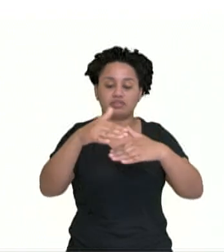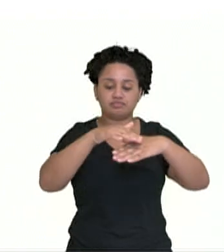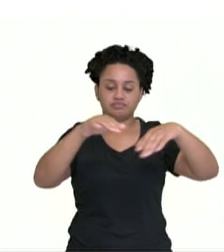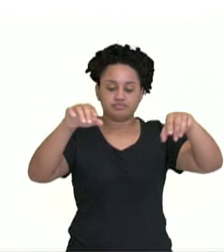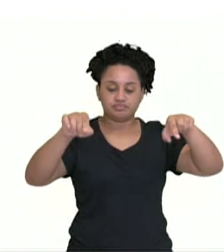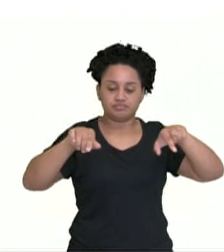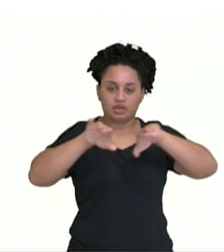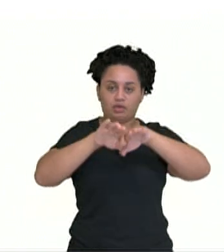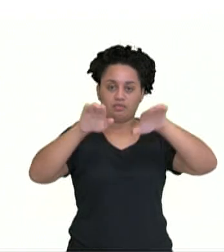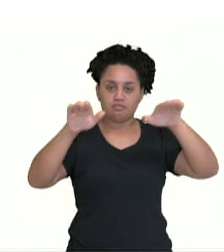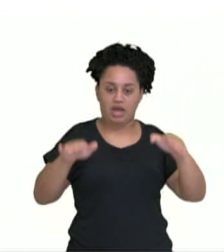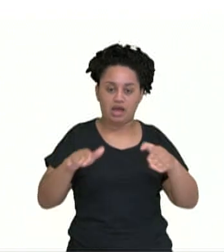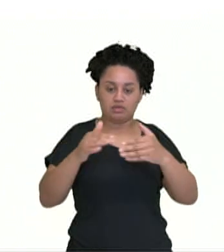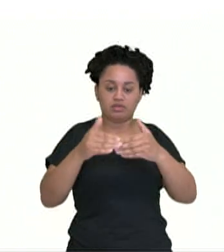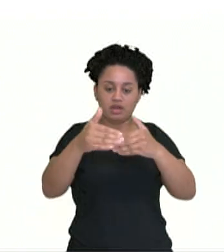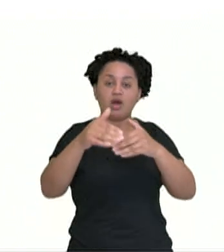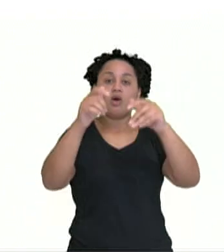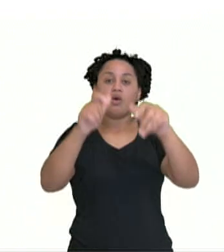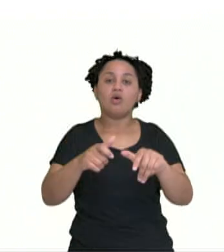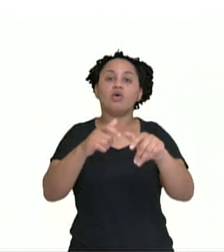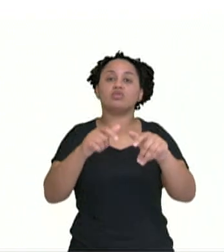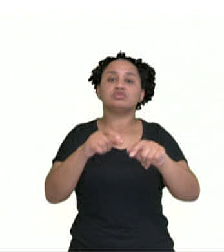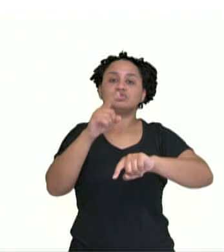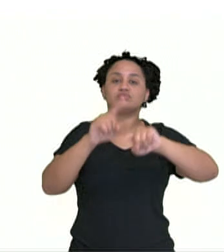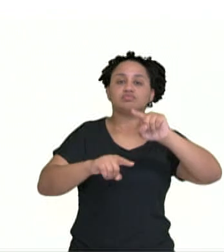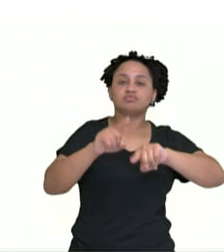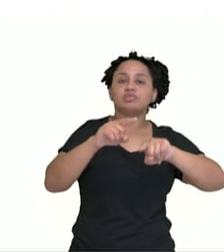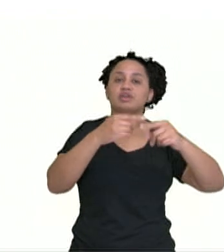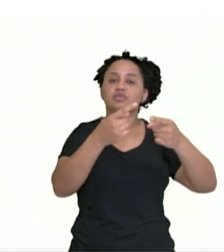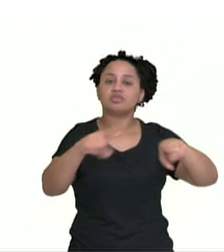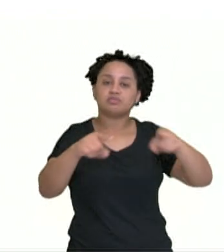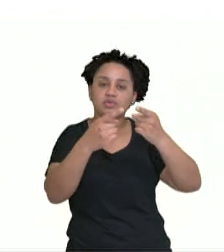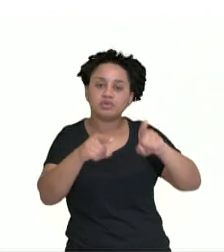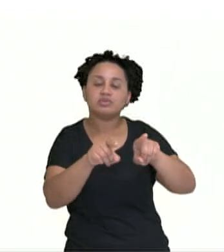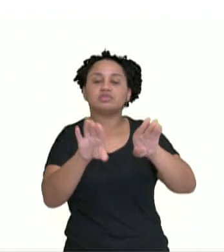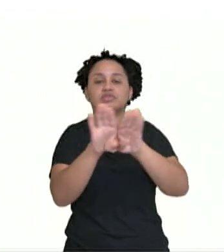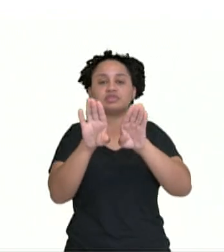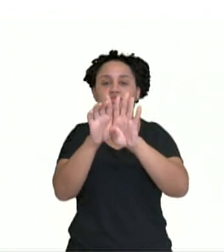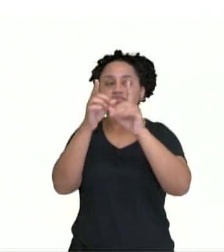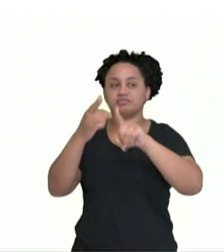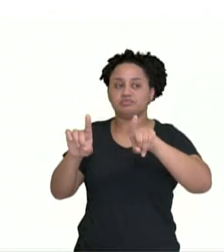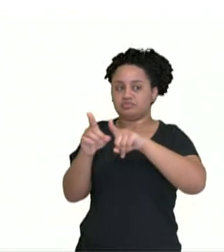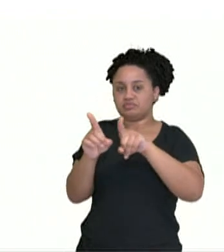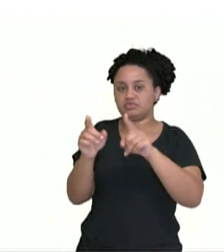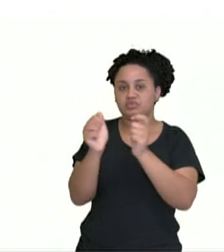onde ficavam os músicos e seus instrumentos para acompanhar as óperas.